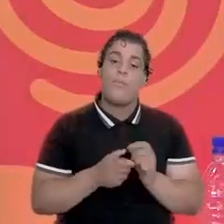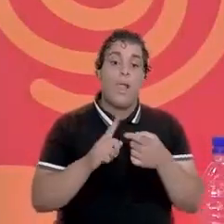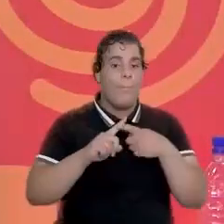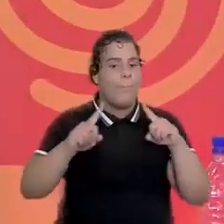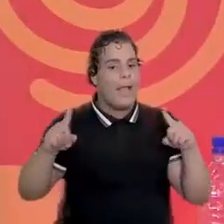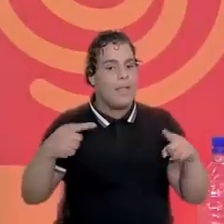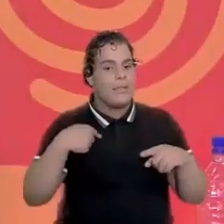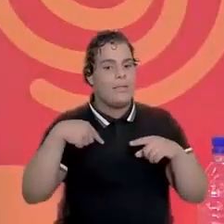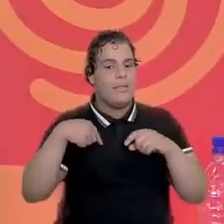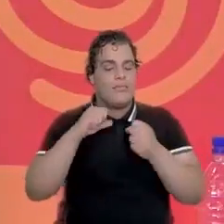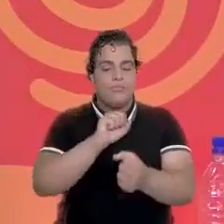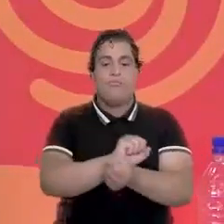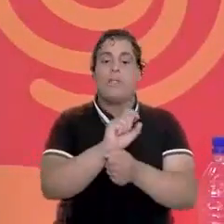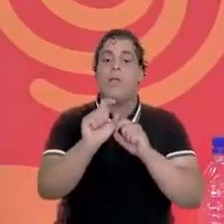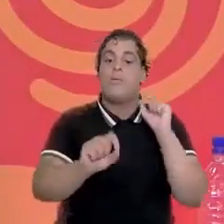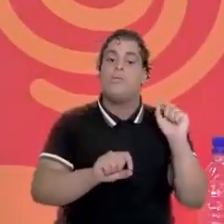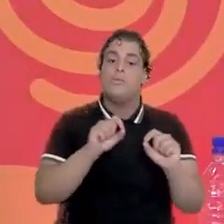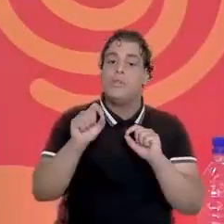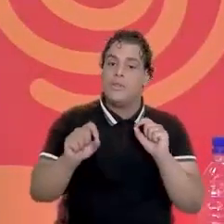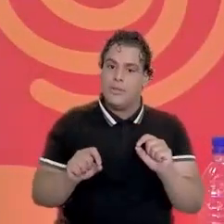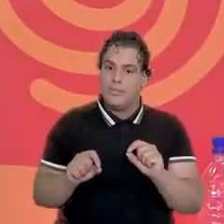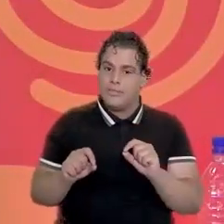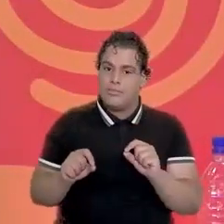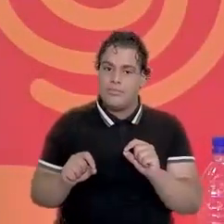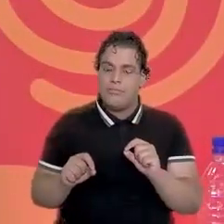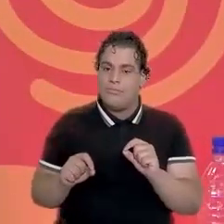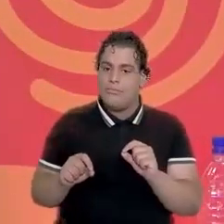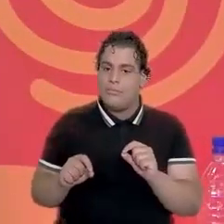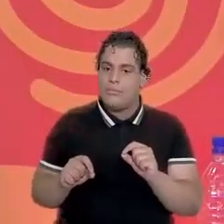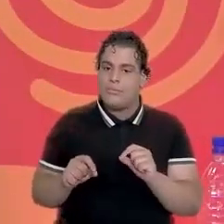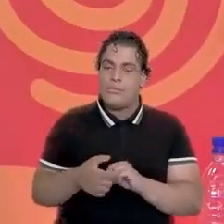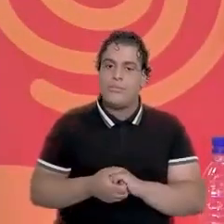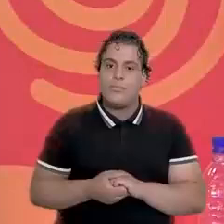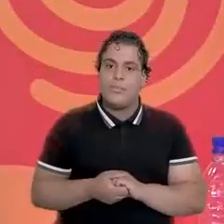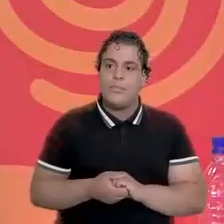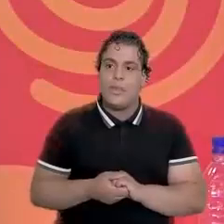mesmo passando muito tempo, né, quem ler esses poemas